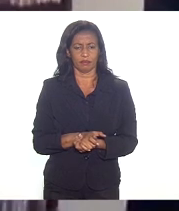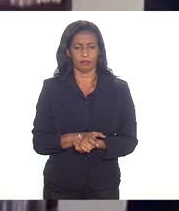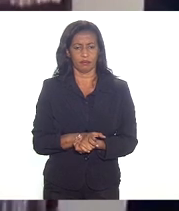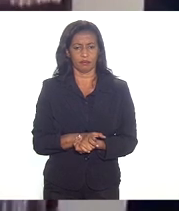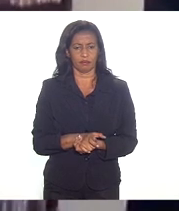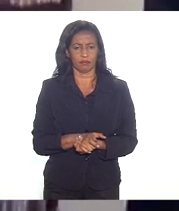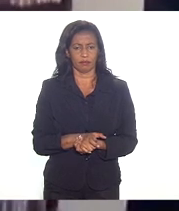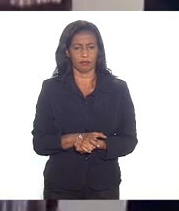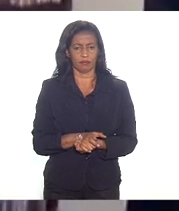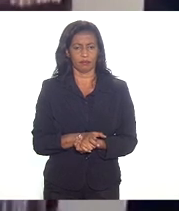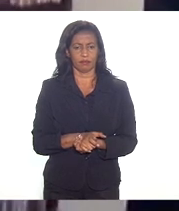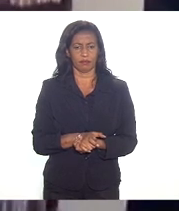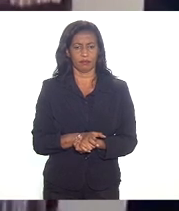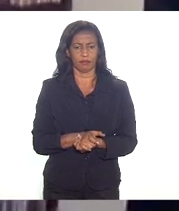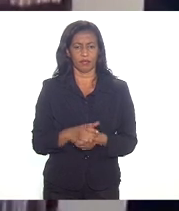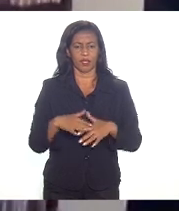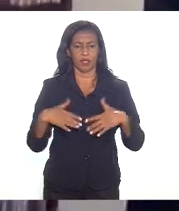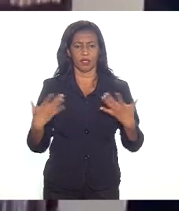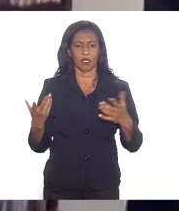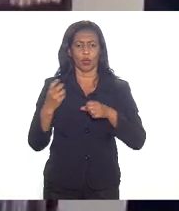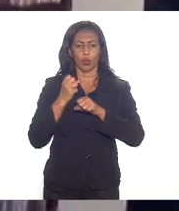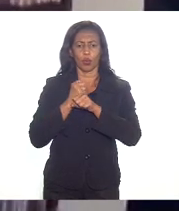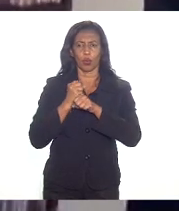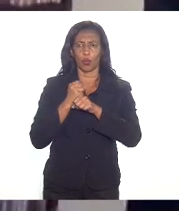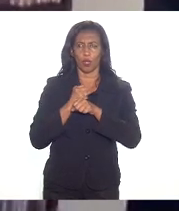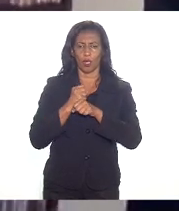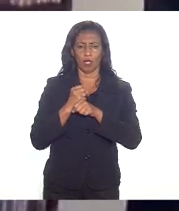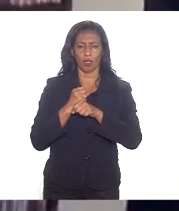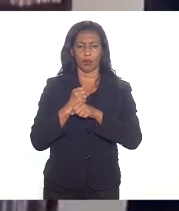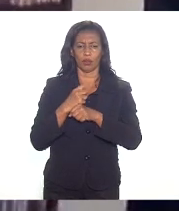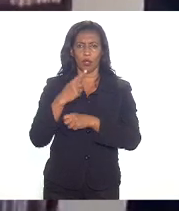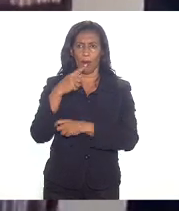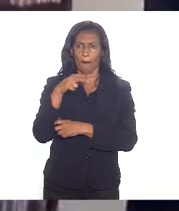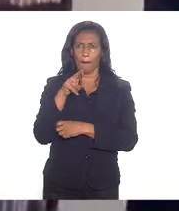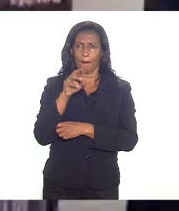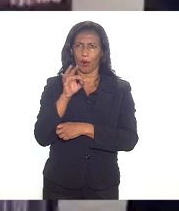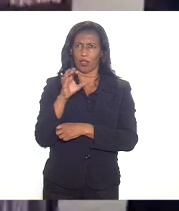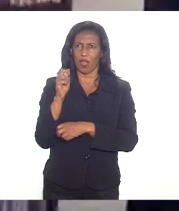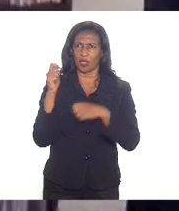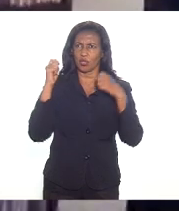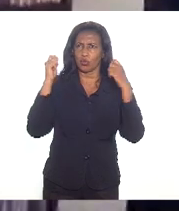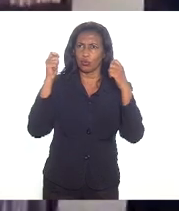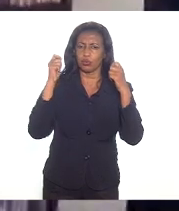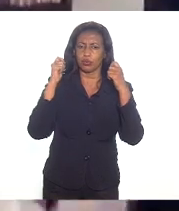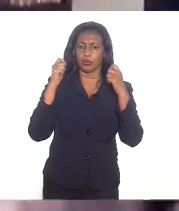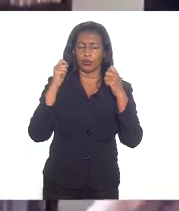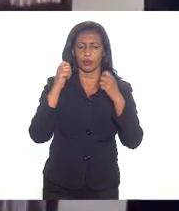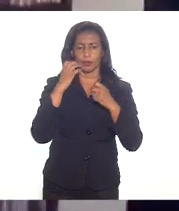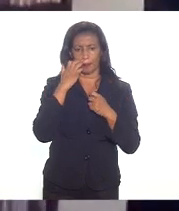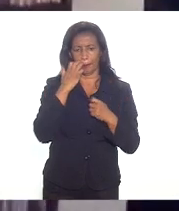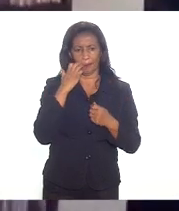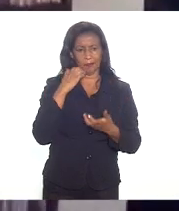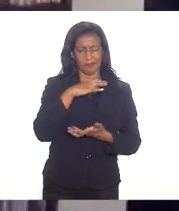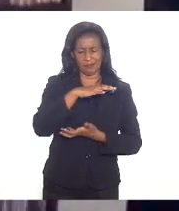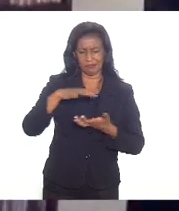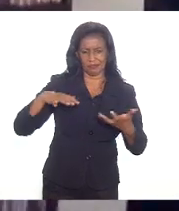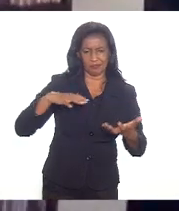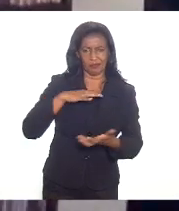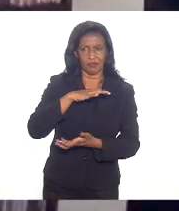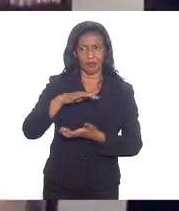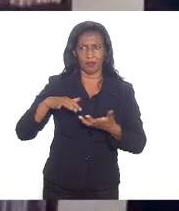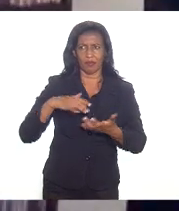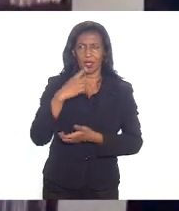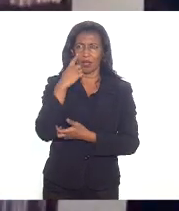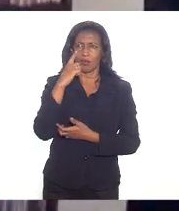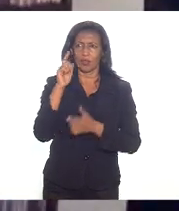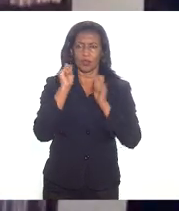Então, no ano de processo. Porque eu acho que o que eu assisti ontem na Assembleia